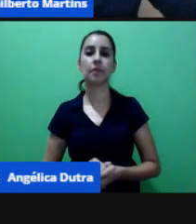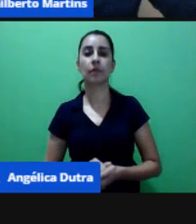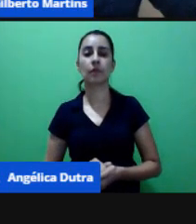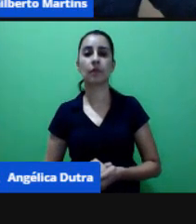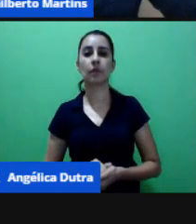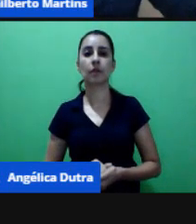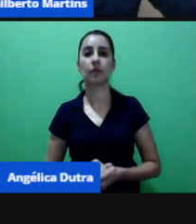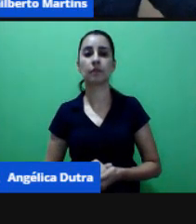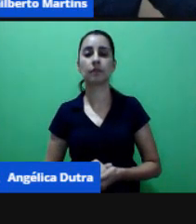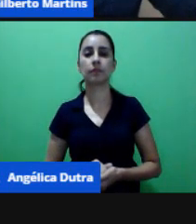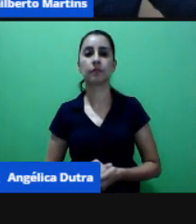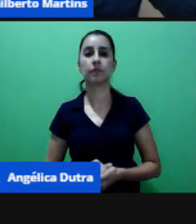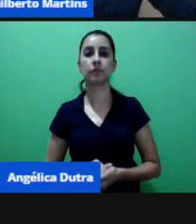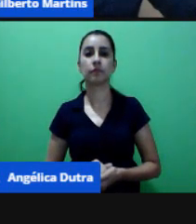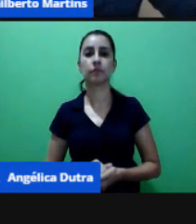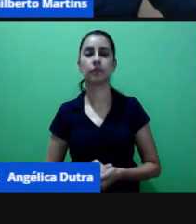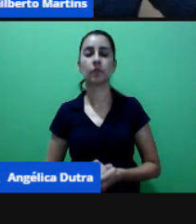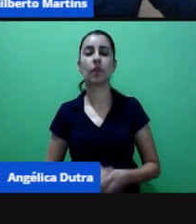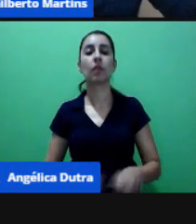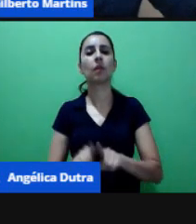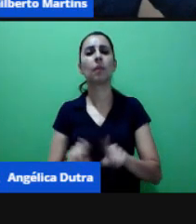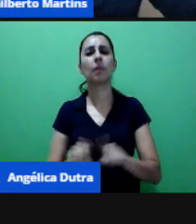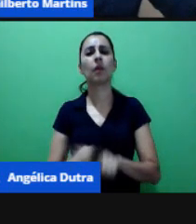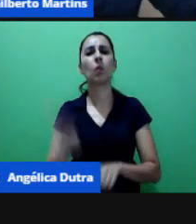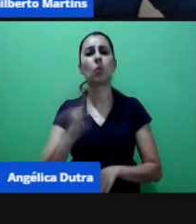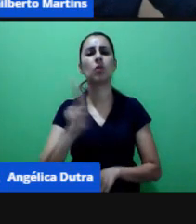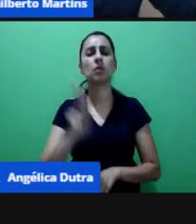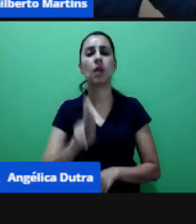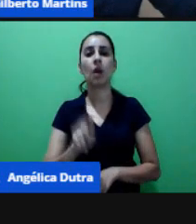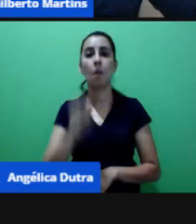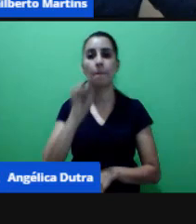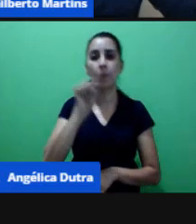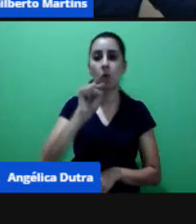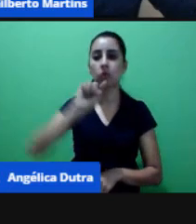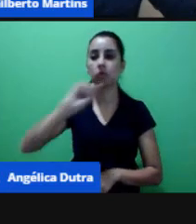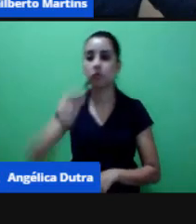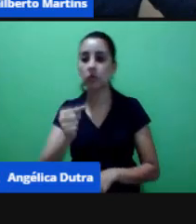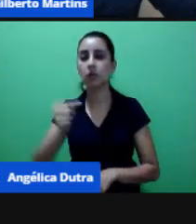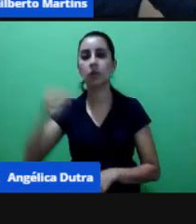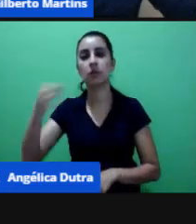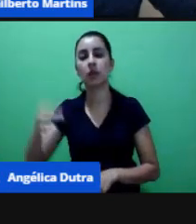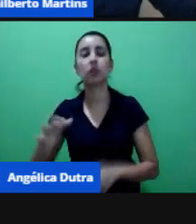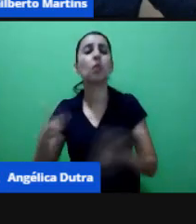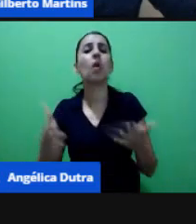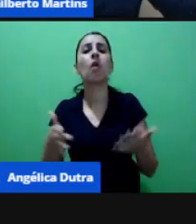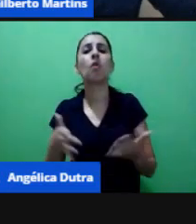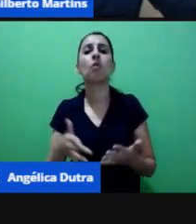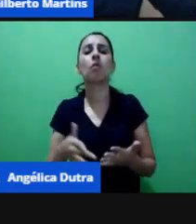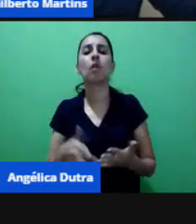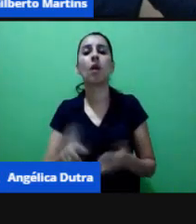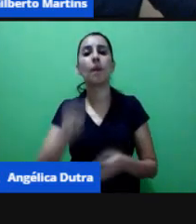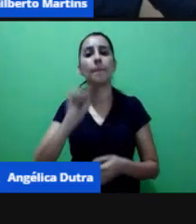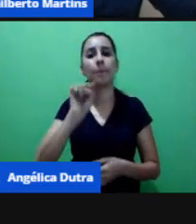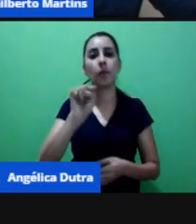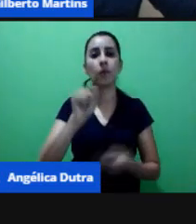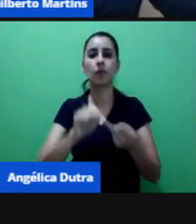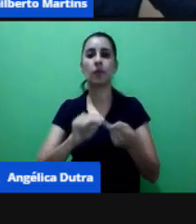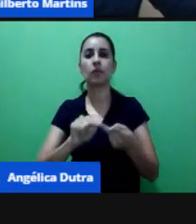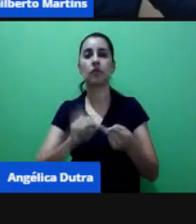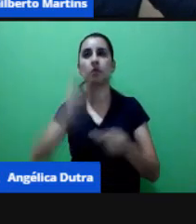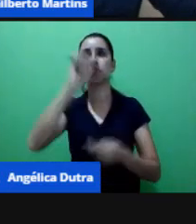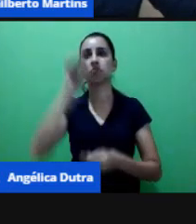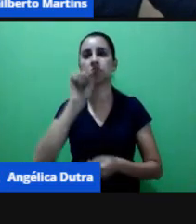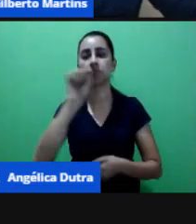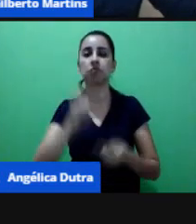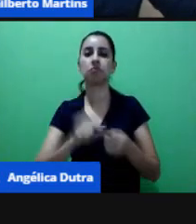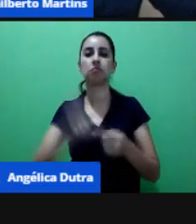vamos continuar. Utilizar a pontuação corretamente. Quais pontuações? Ponto final, interrogação,